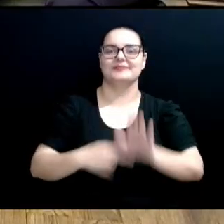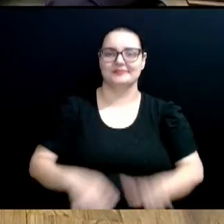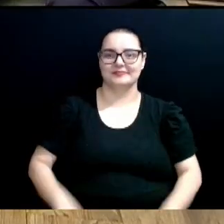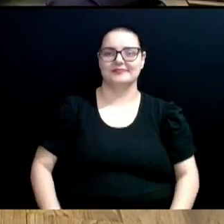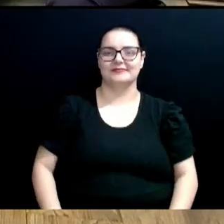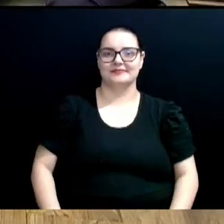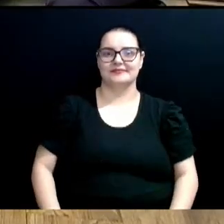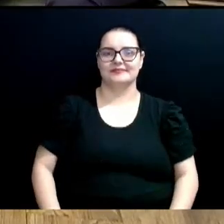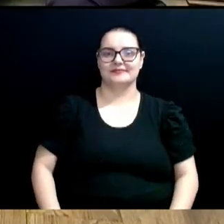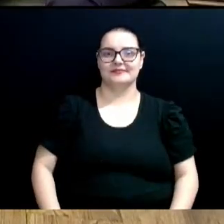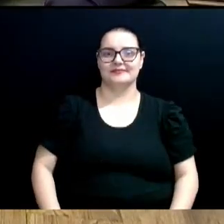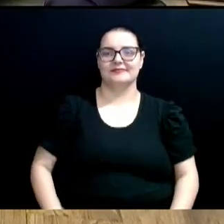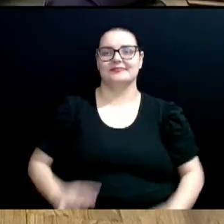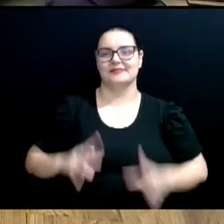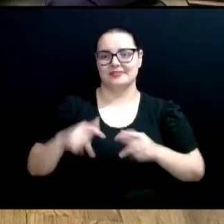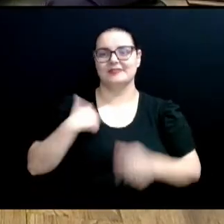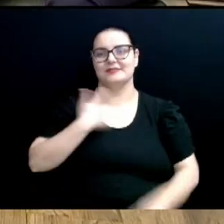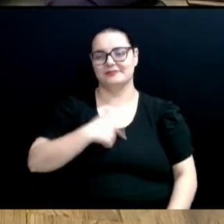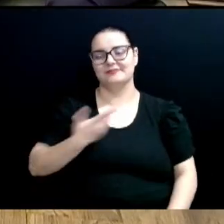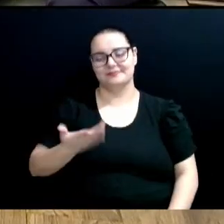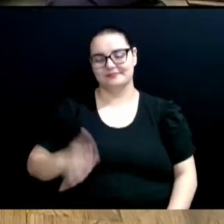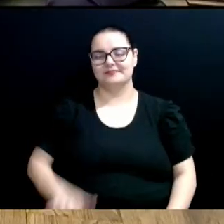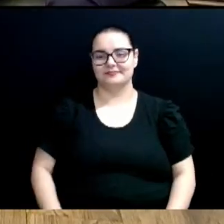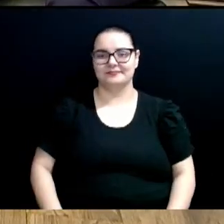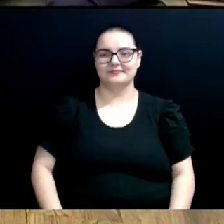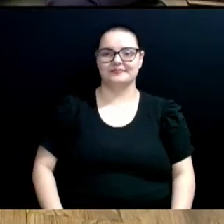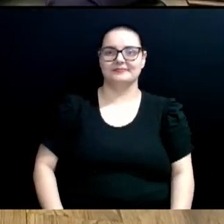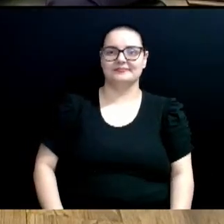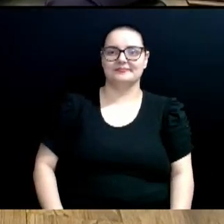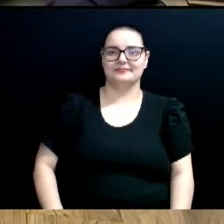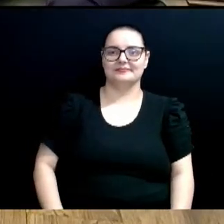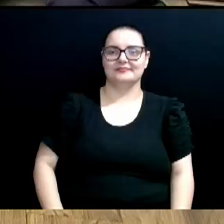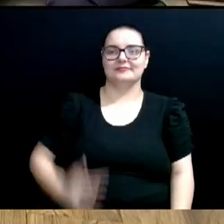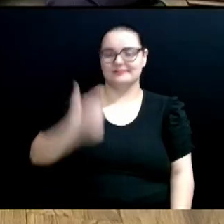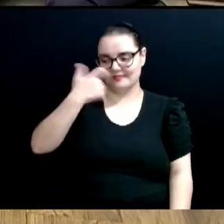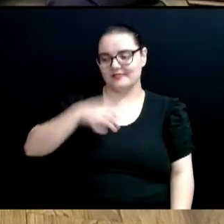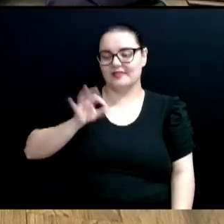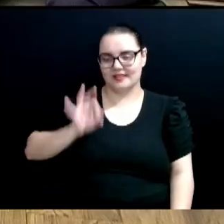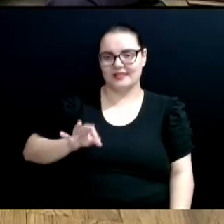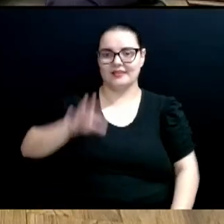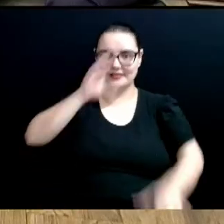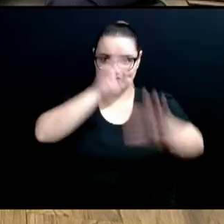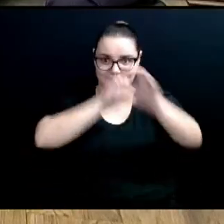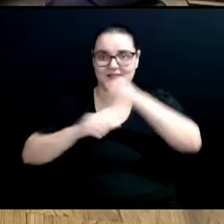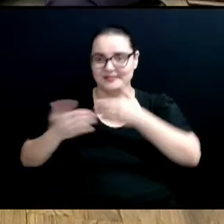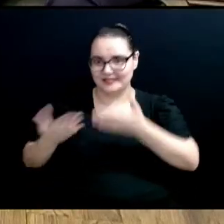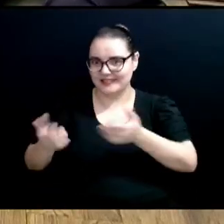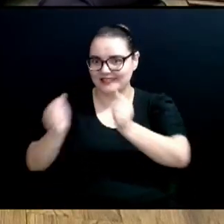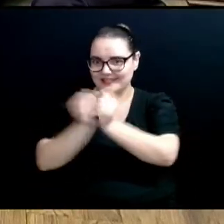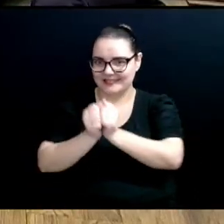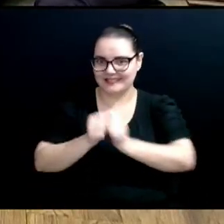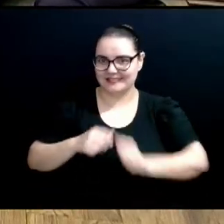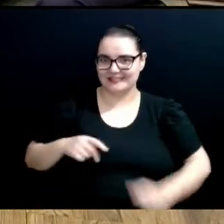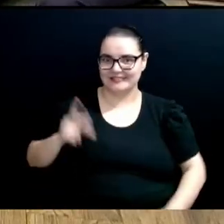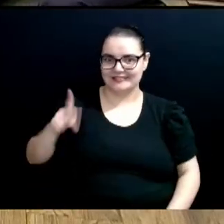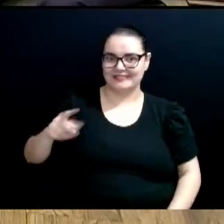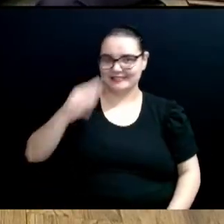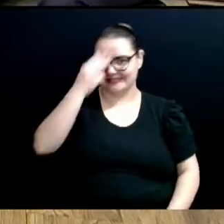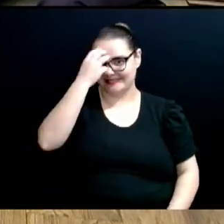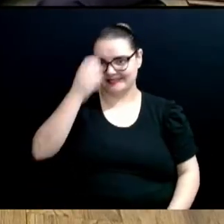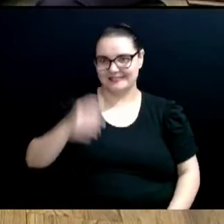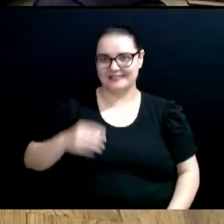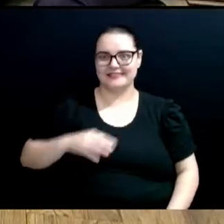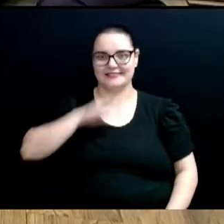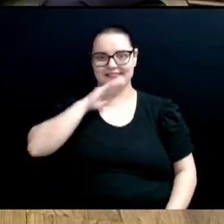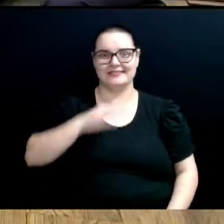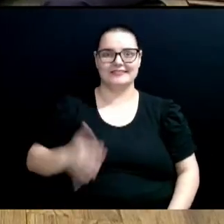Para todos nós. Então eu certamente aprendi muito com ele aqui nessa tarde. O vereador